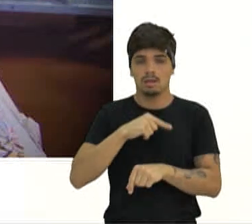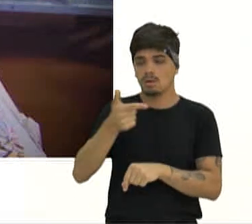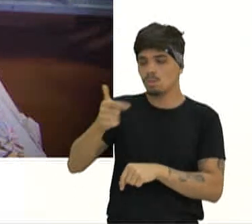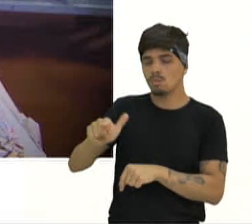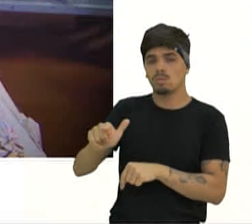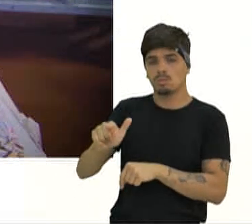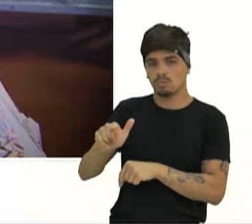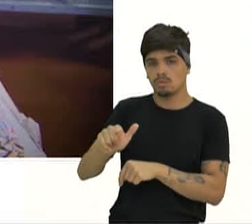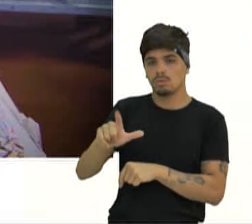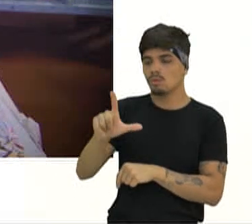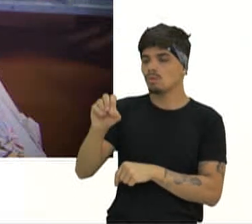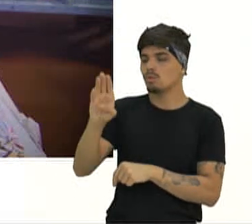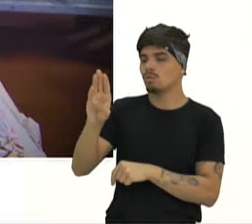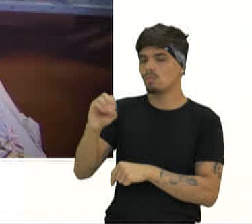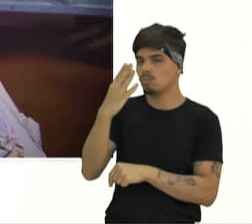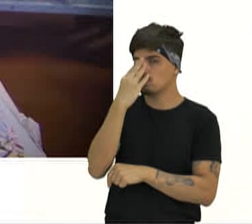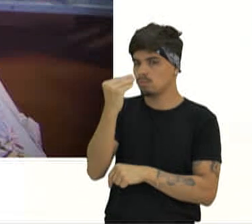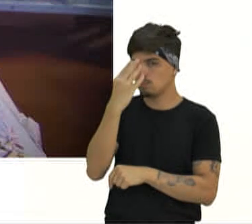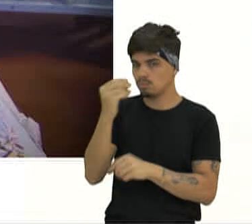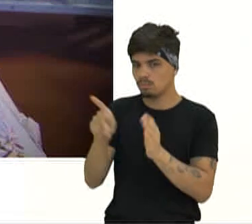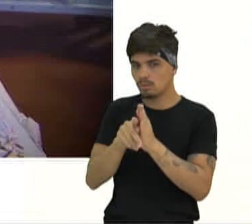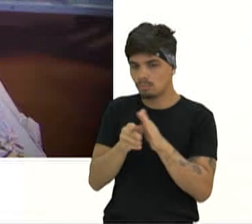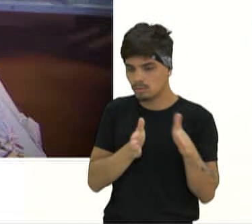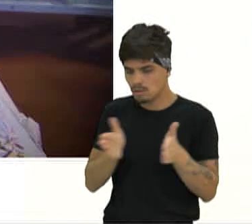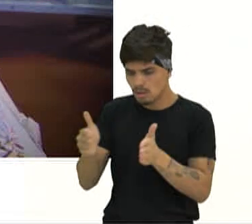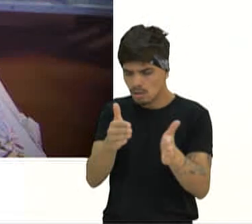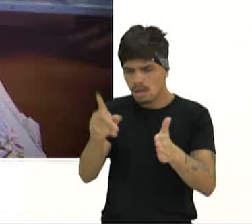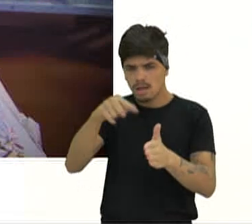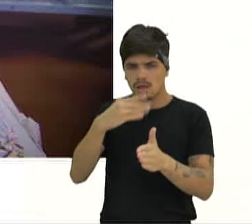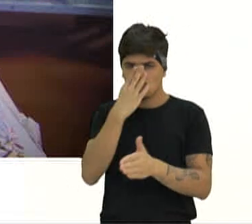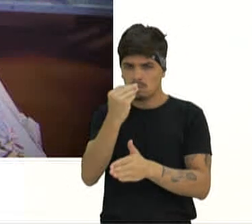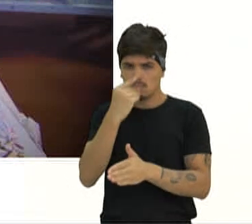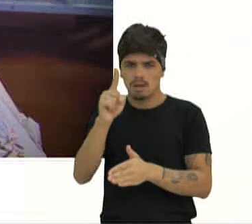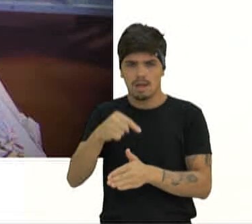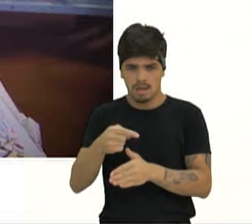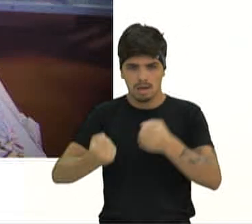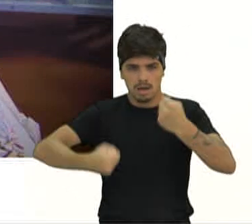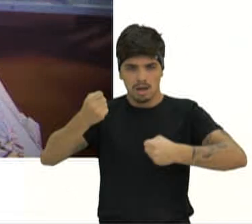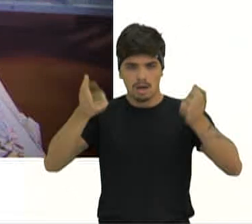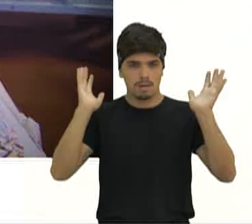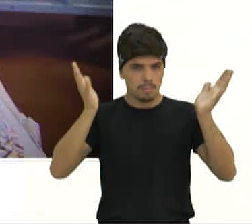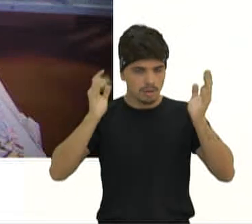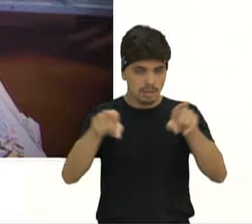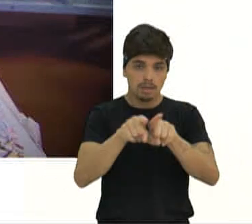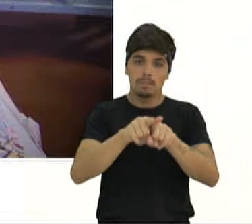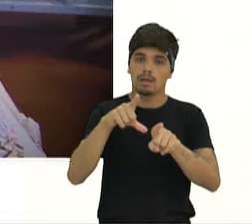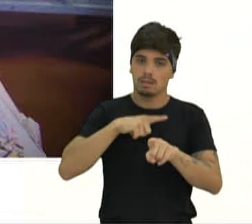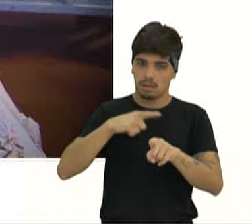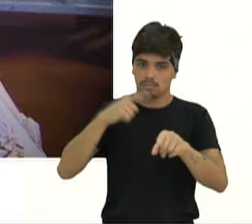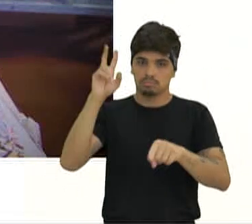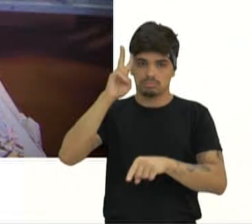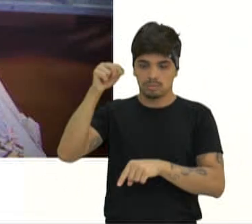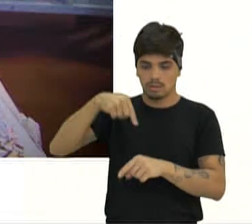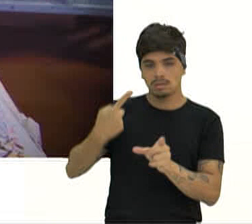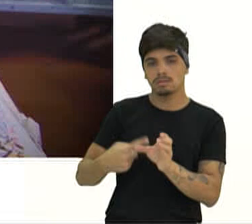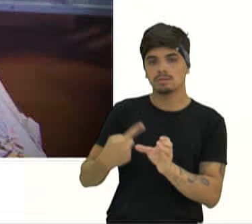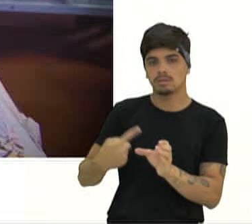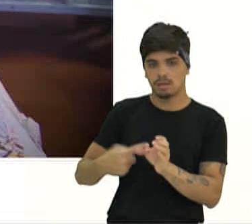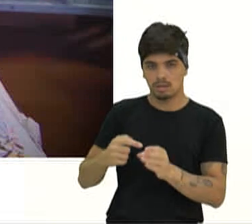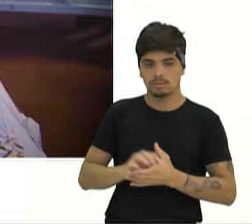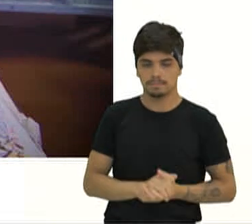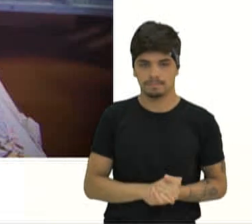tem também o lobo da estrada que a história de um lobisomem que a caminhoneiro também baseado nas lendas aqui da cidade